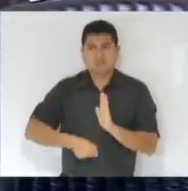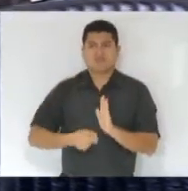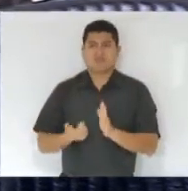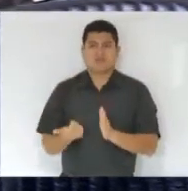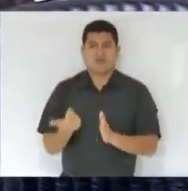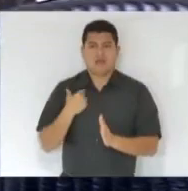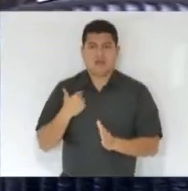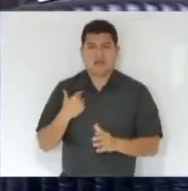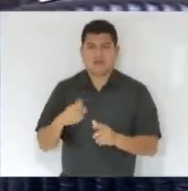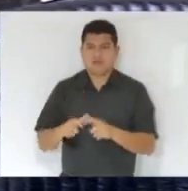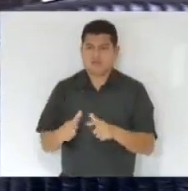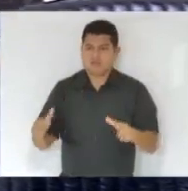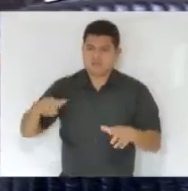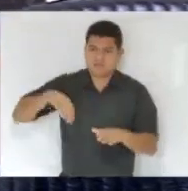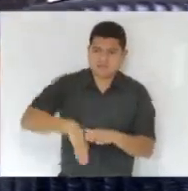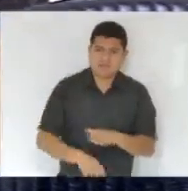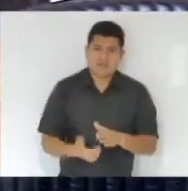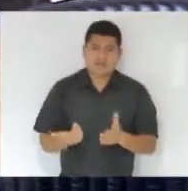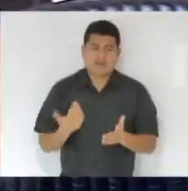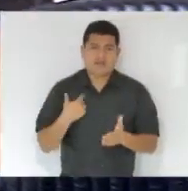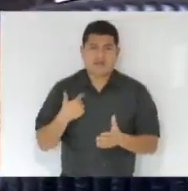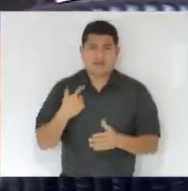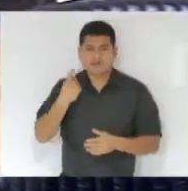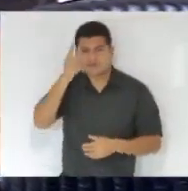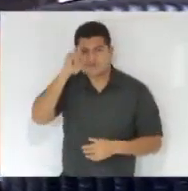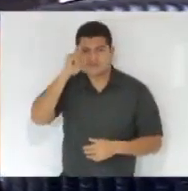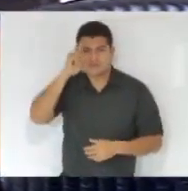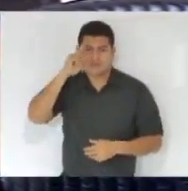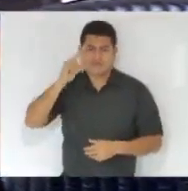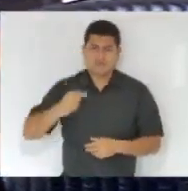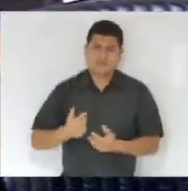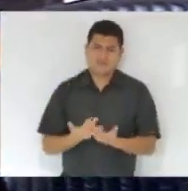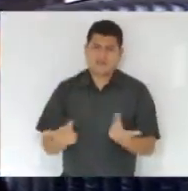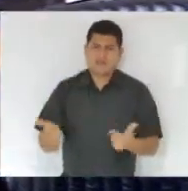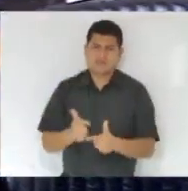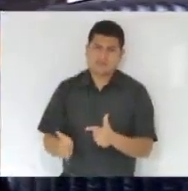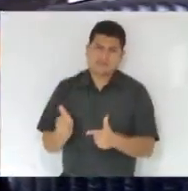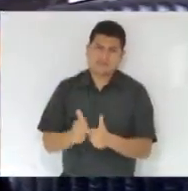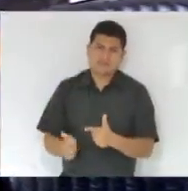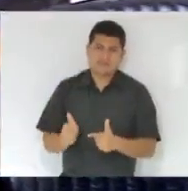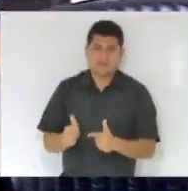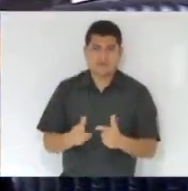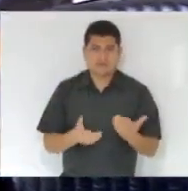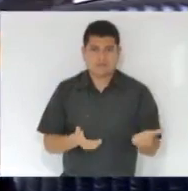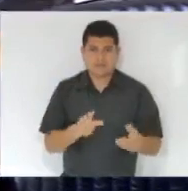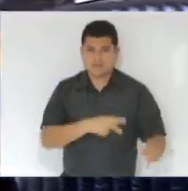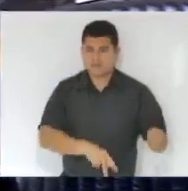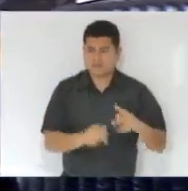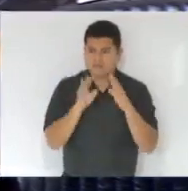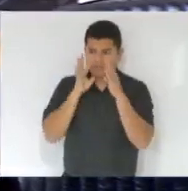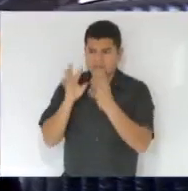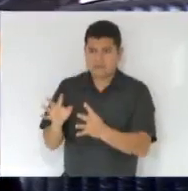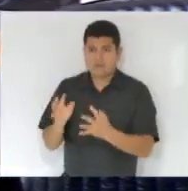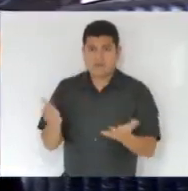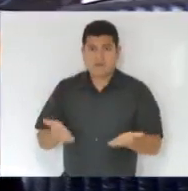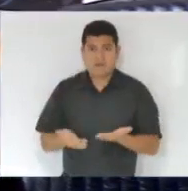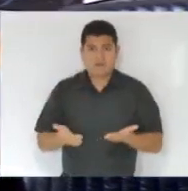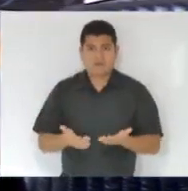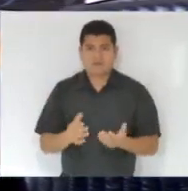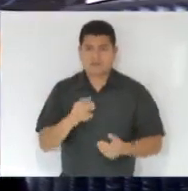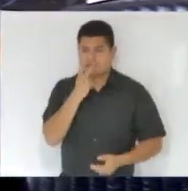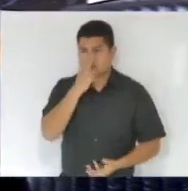abriu, são as coisas do dia a dia que chamam a atenção do povo. E hoje nós vivemos um mundo